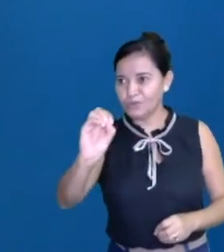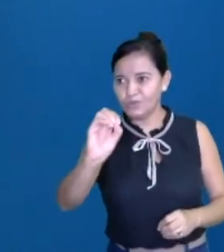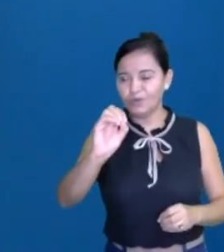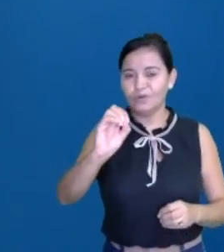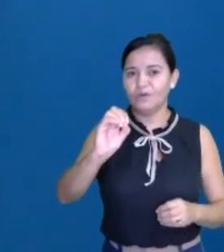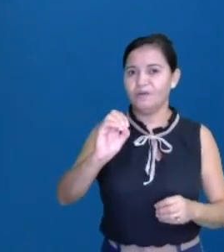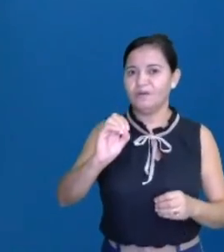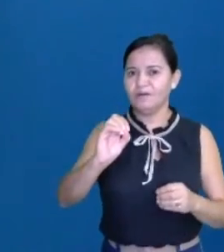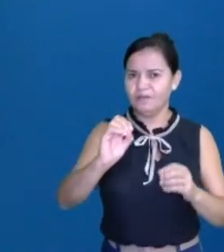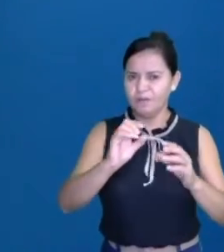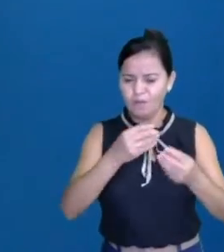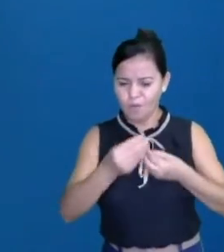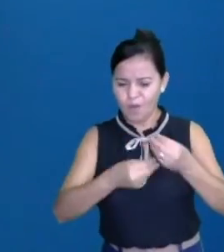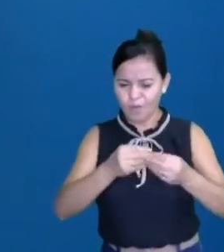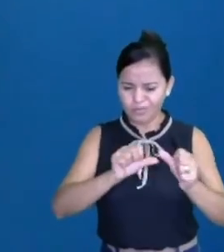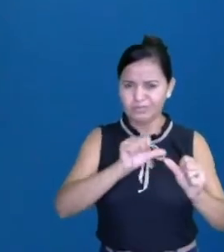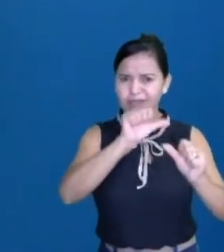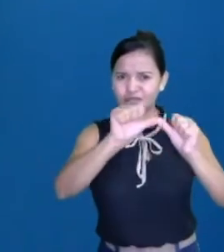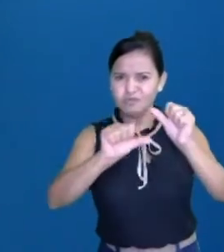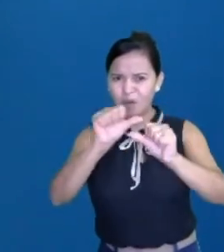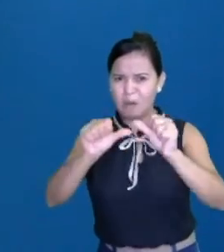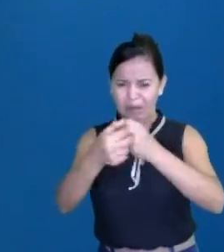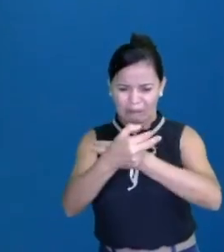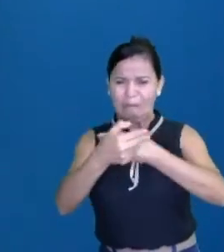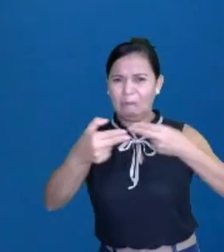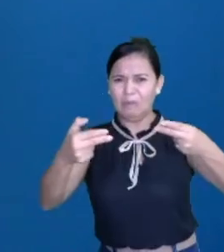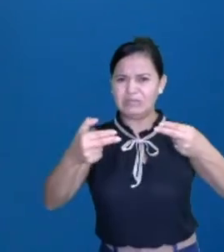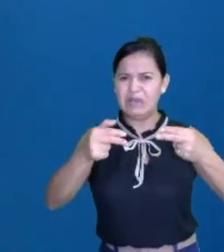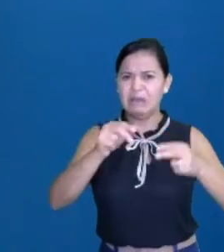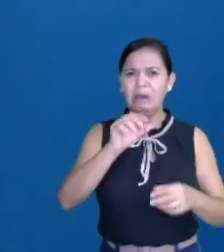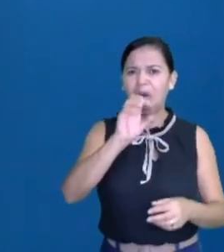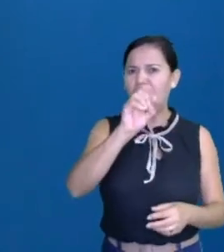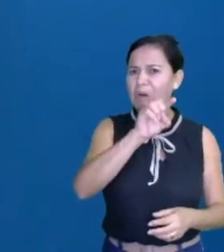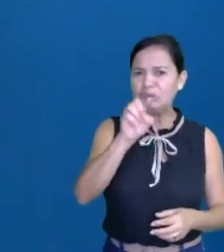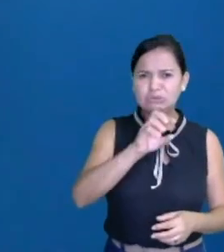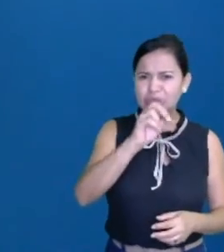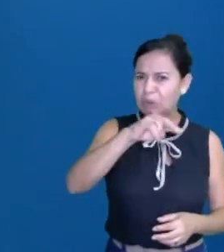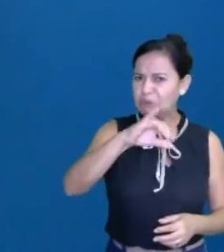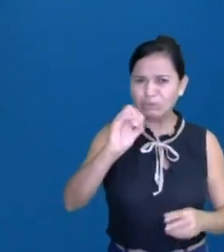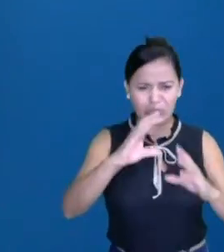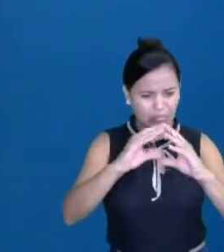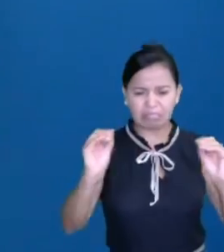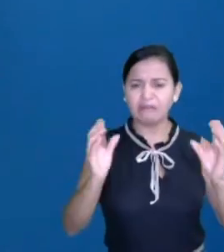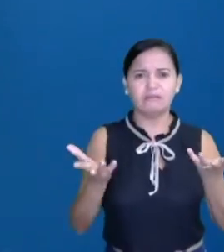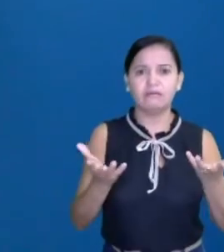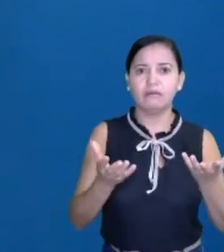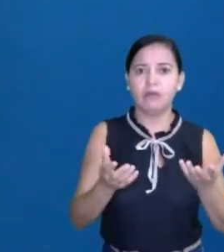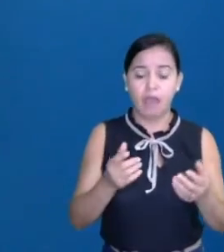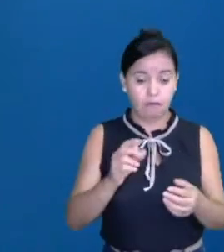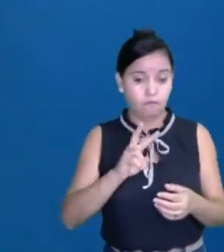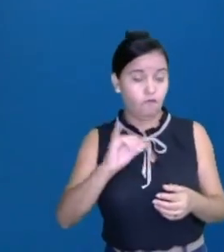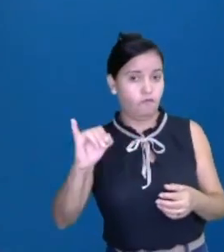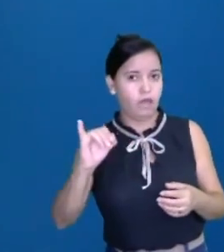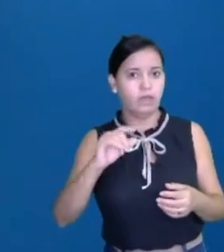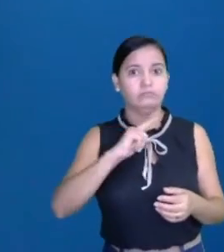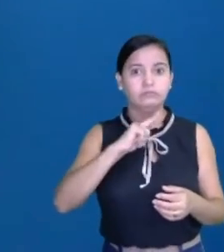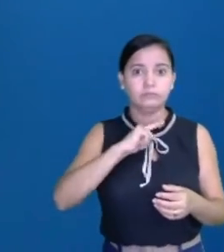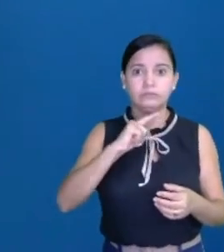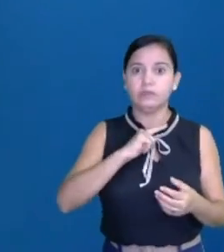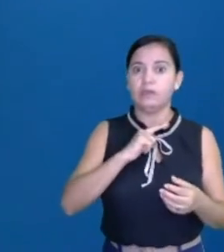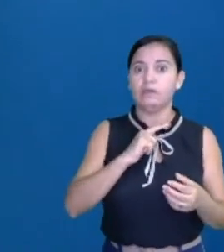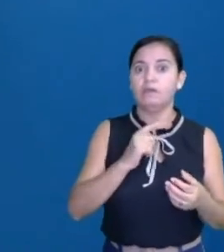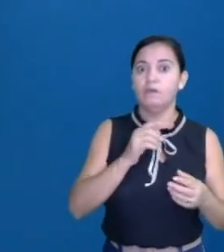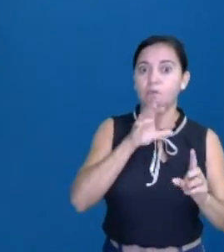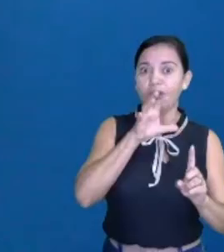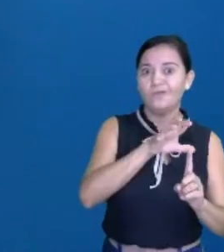seja destruída. Ela se transforma em outra coisa, que não é mais ozônio. Então vai o quê? Gerar um comprometimento dessa camada que é tão